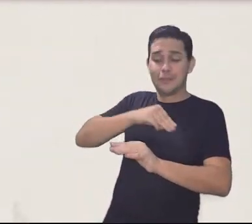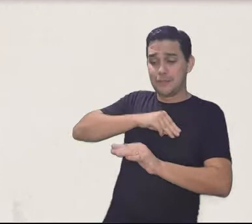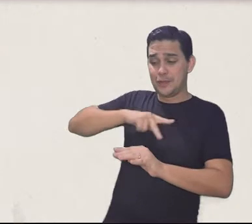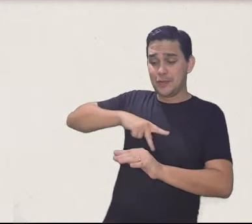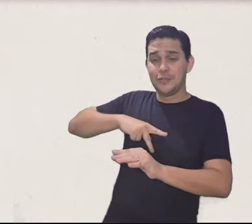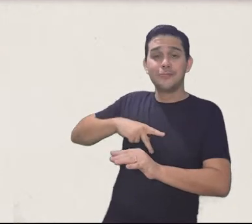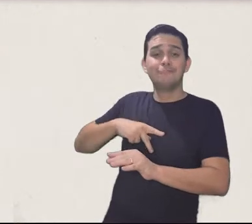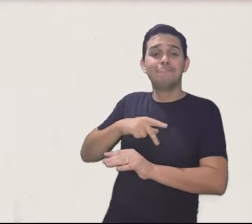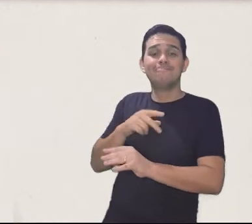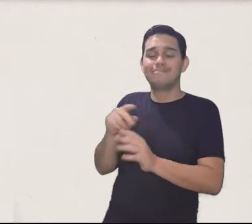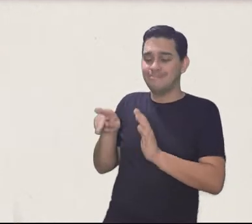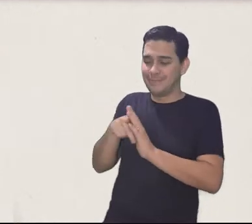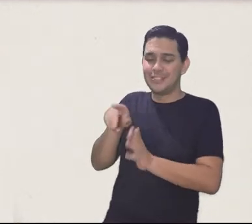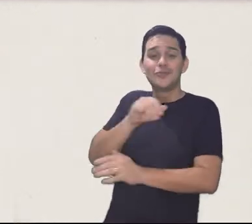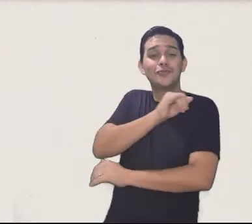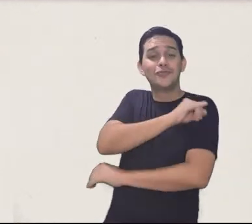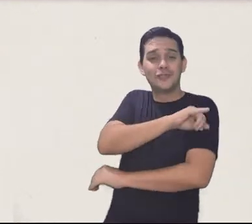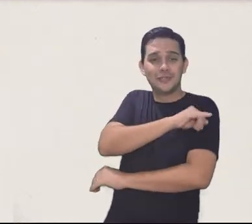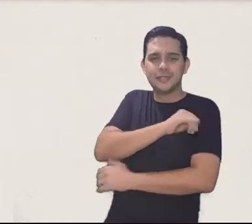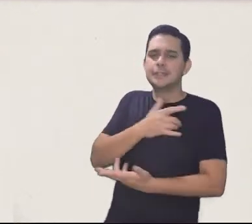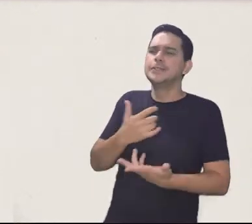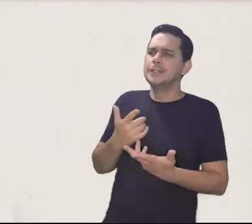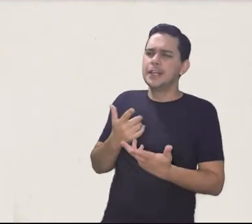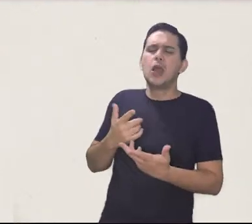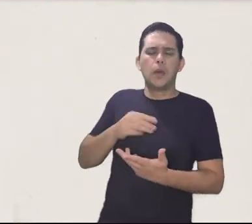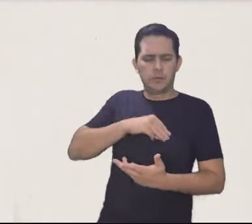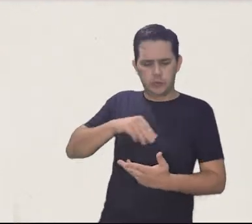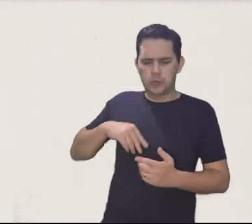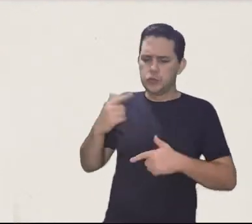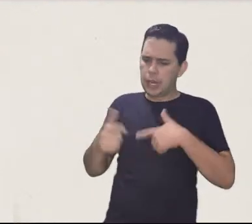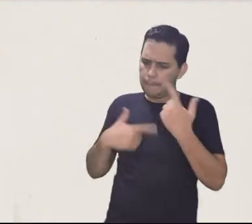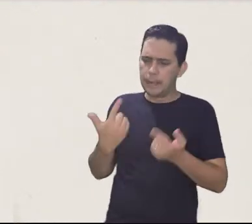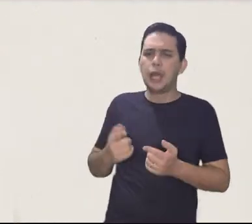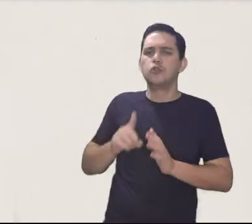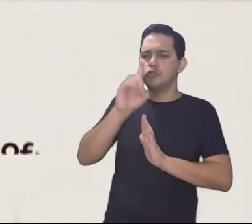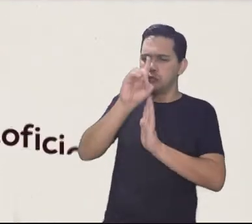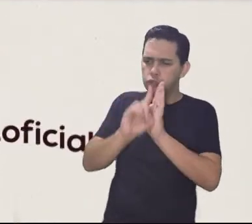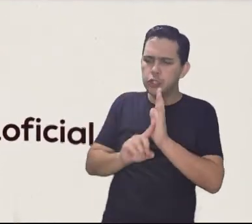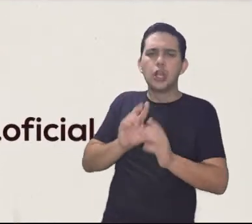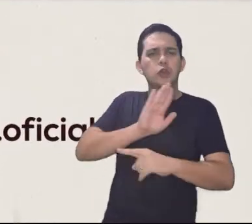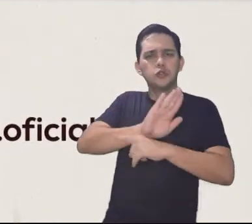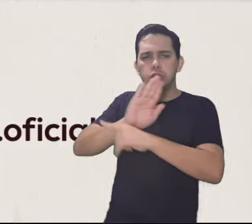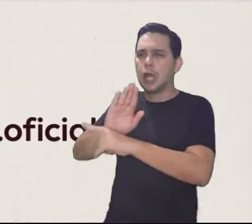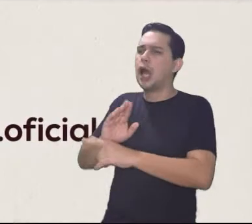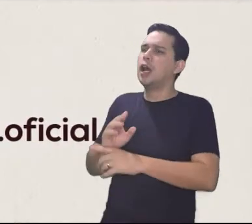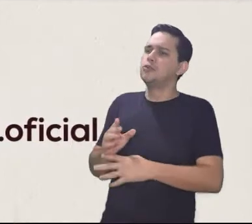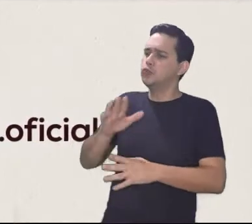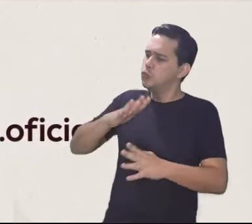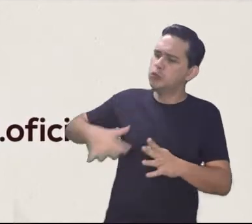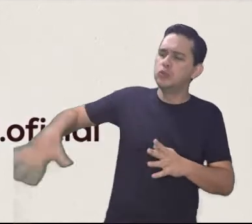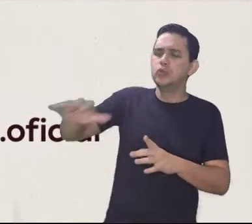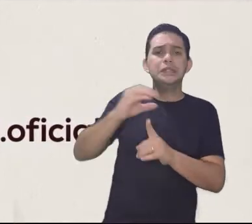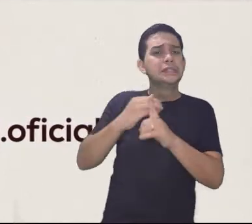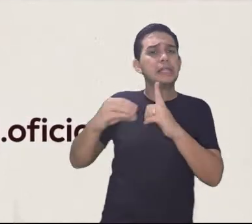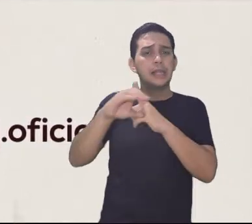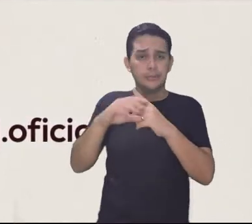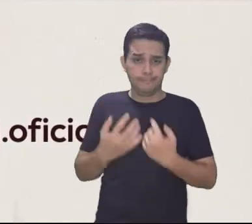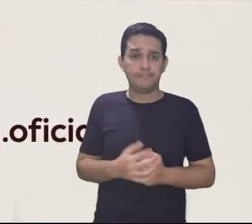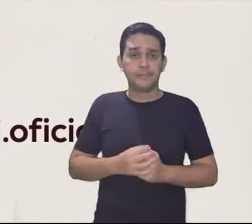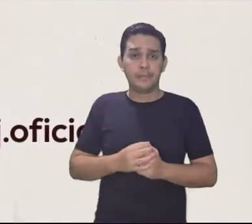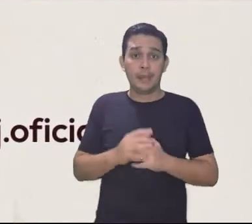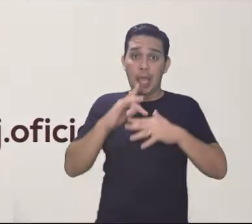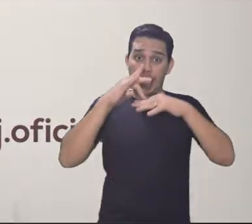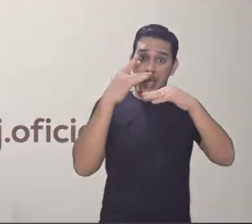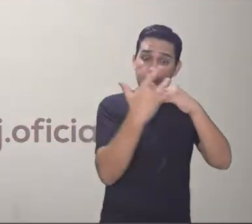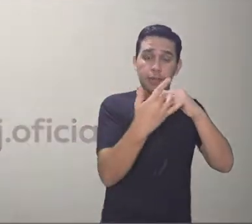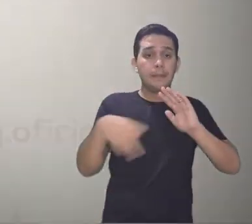de Janeiro como guardião dos direitos e garantias dos cidadãos, as redes sociais da instituição apresentam